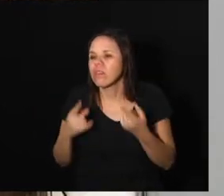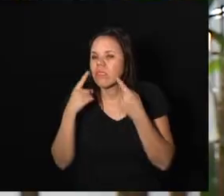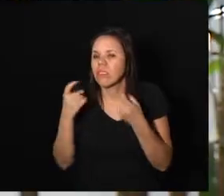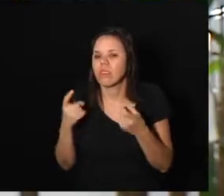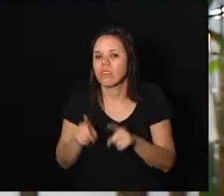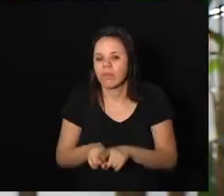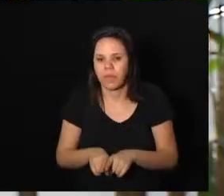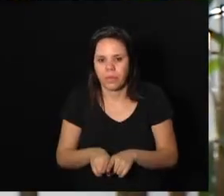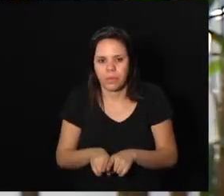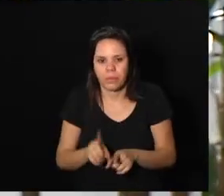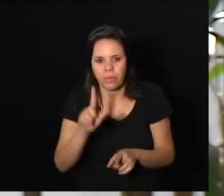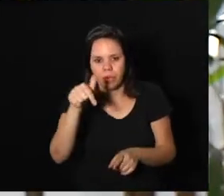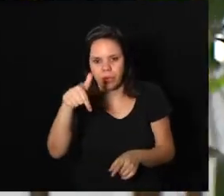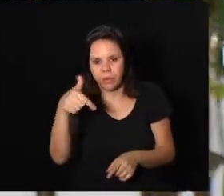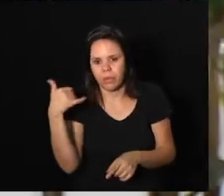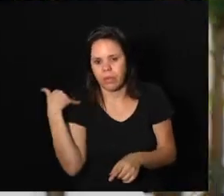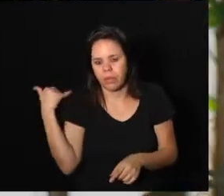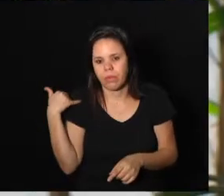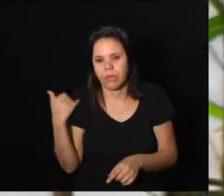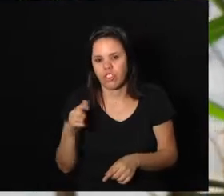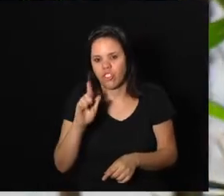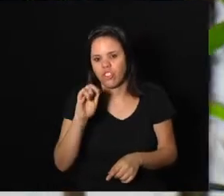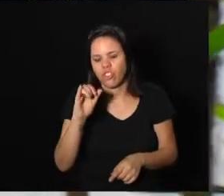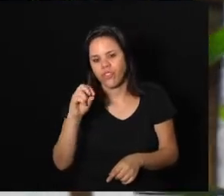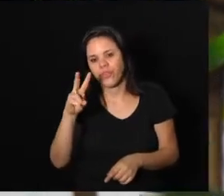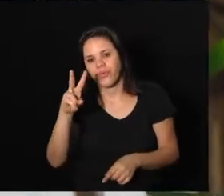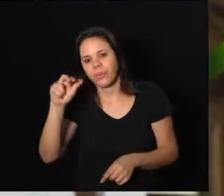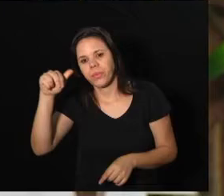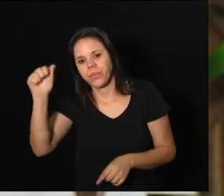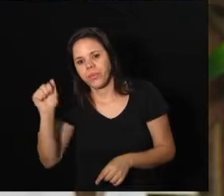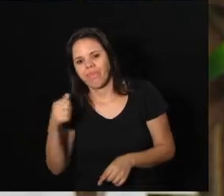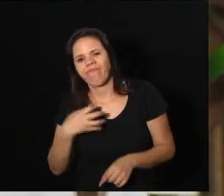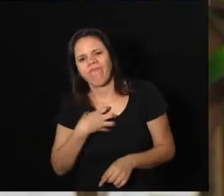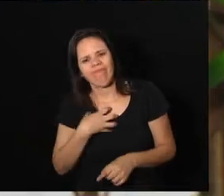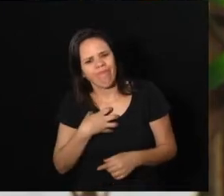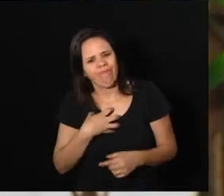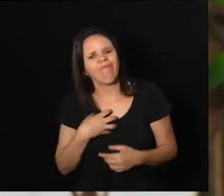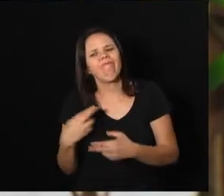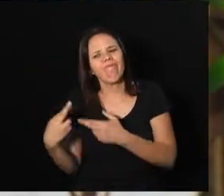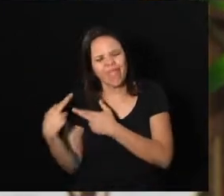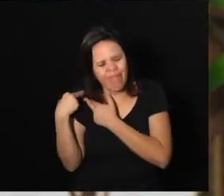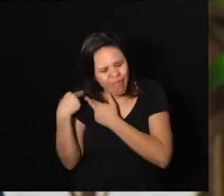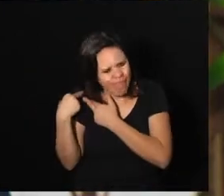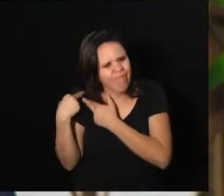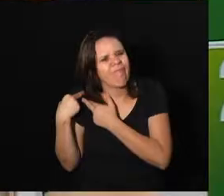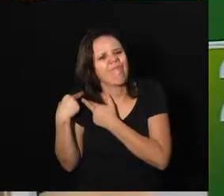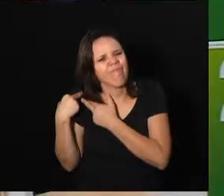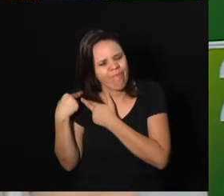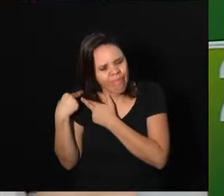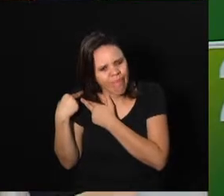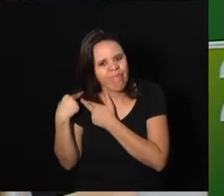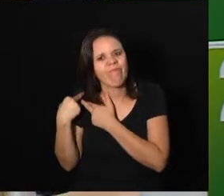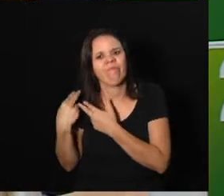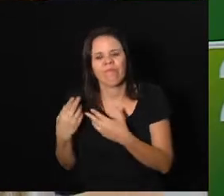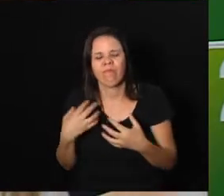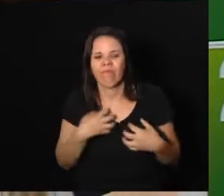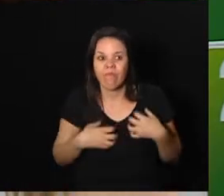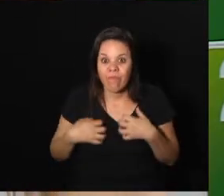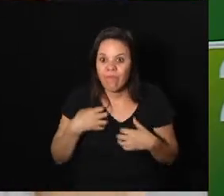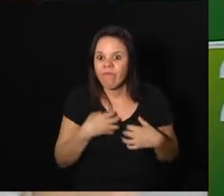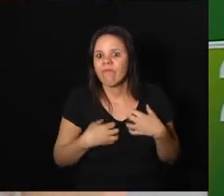isso. Aos 17 anos, Giovana sentiu o peso dessa responsabilidade toda. Era aquela agonia,